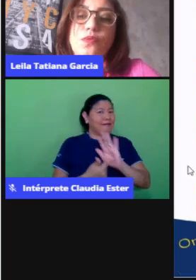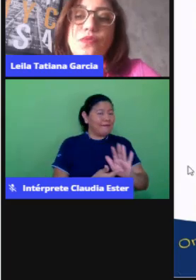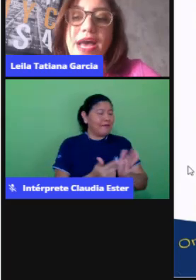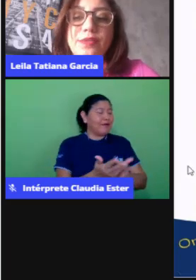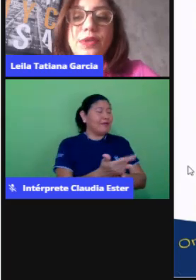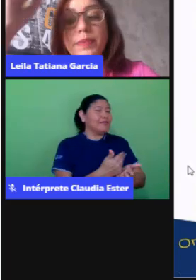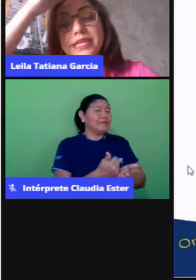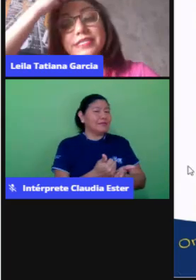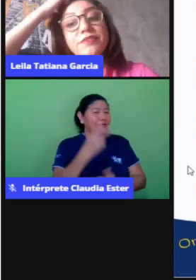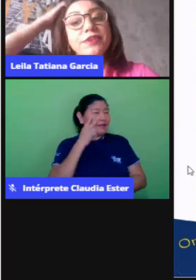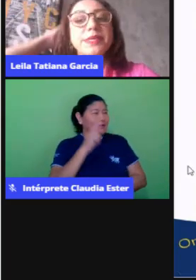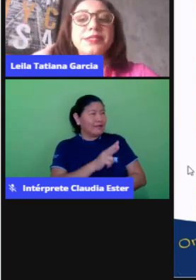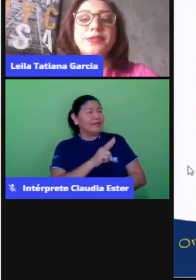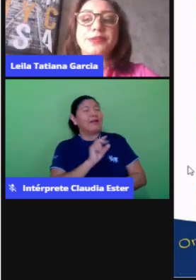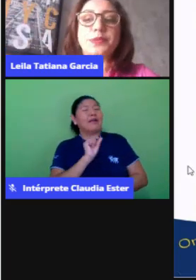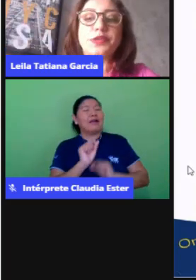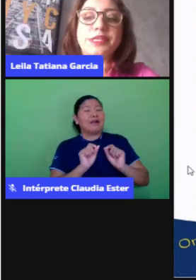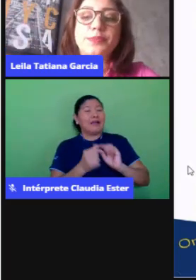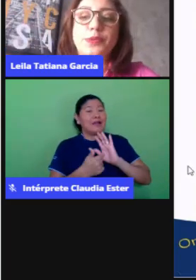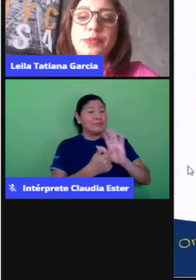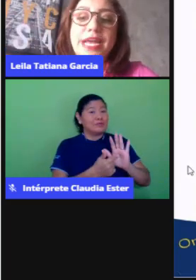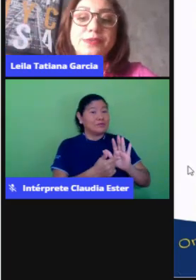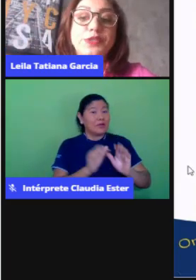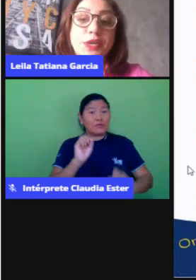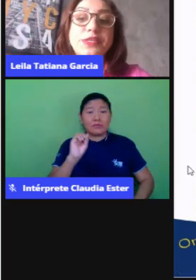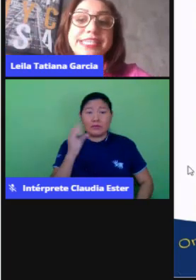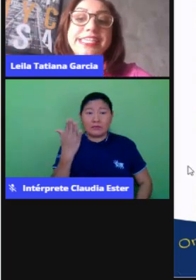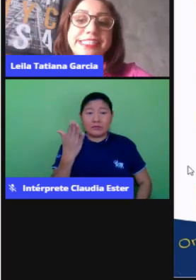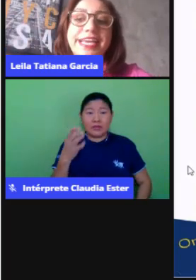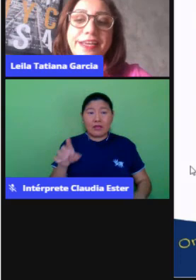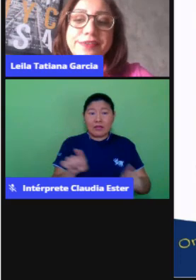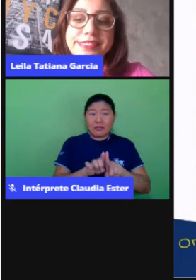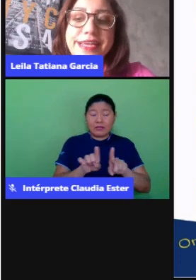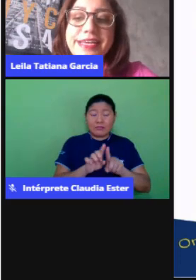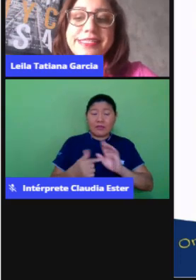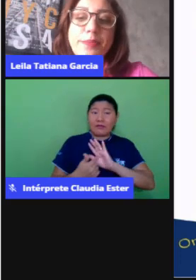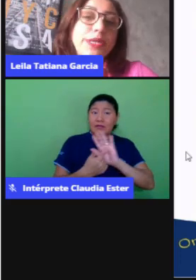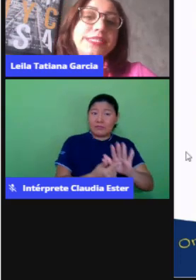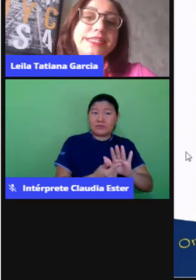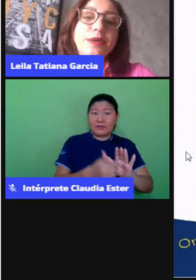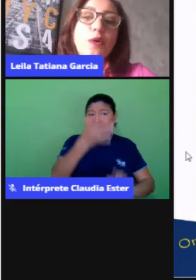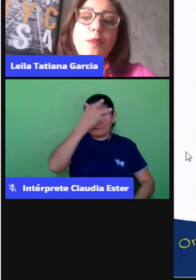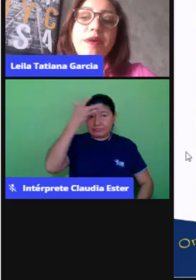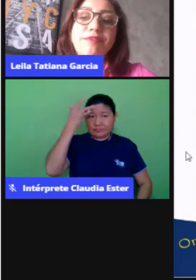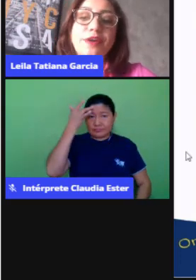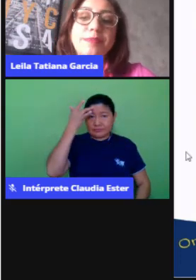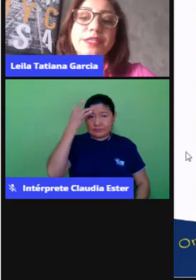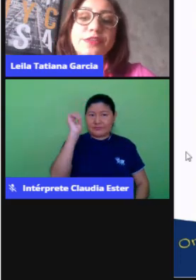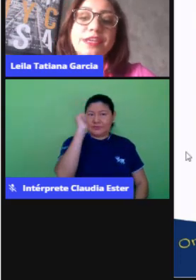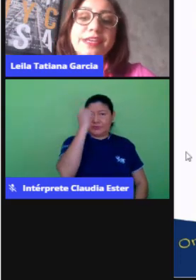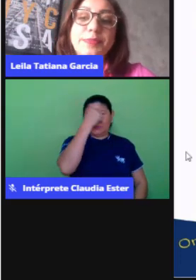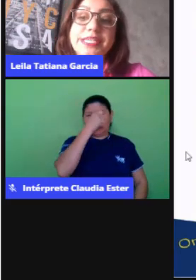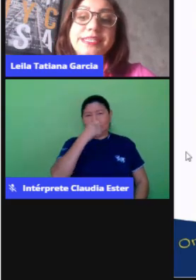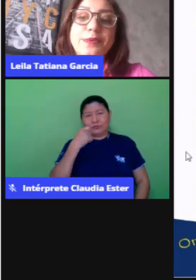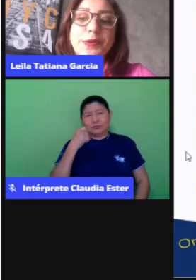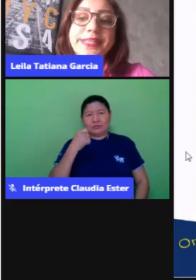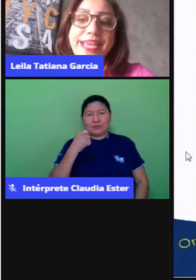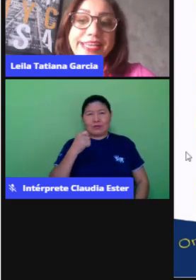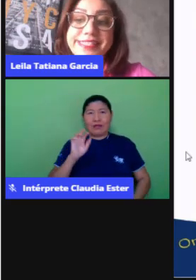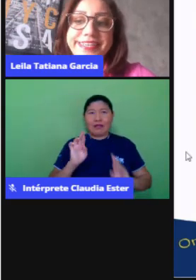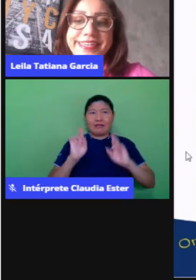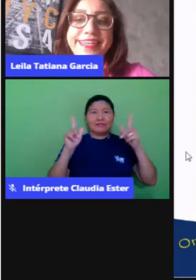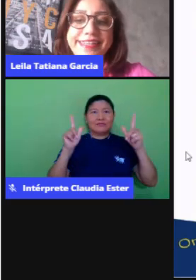pessoa, de um fato, que pelas deformações obtidas por um traço cheio de exageros, se apresenta como uma forma de